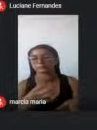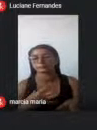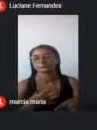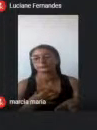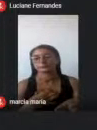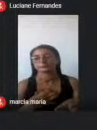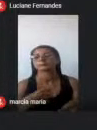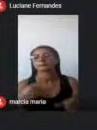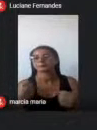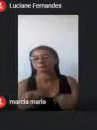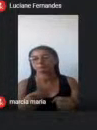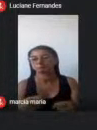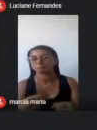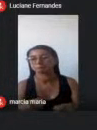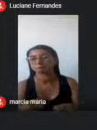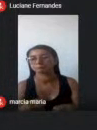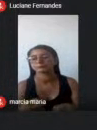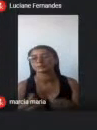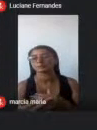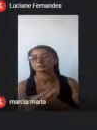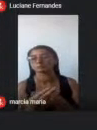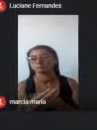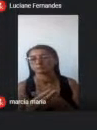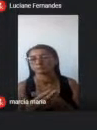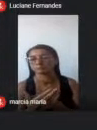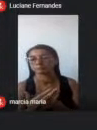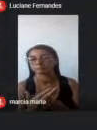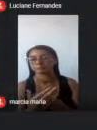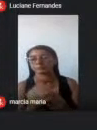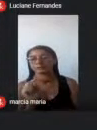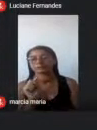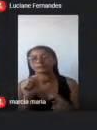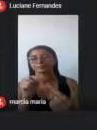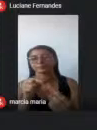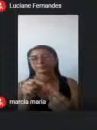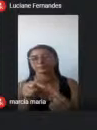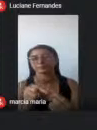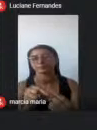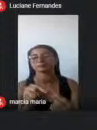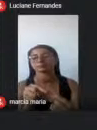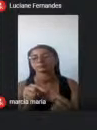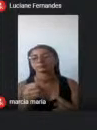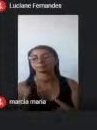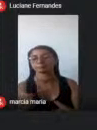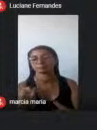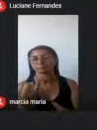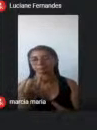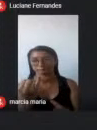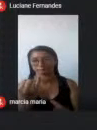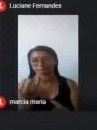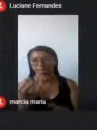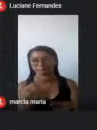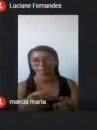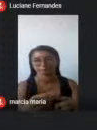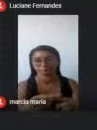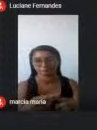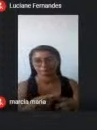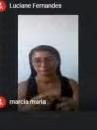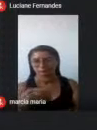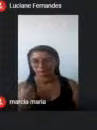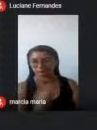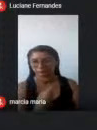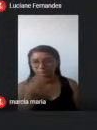de proteção. É essa a proposta que a prevenção combinada traz para a gente. Porque nós sabemos que temos